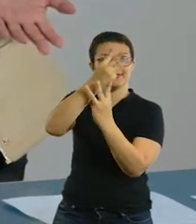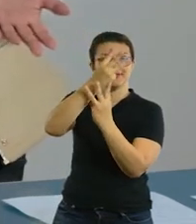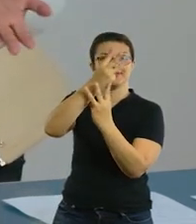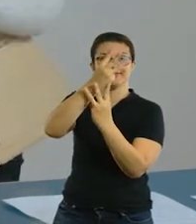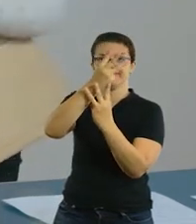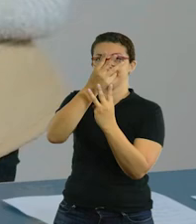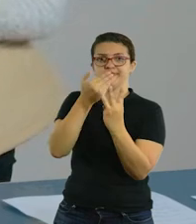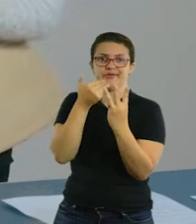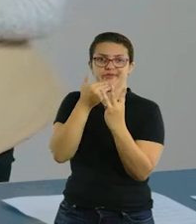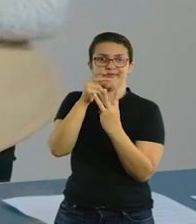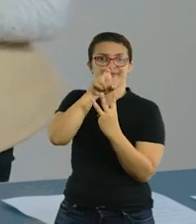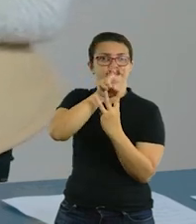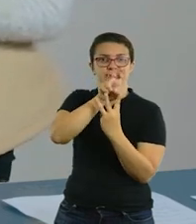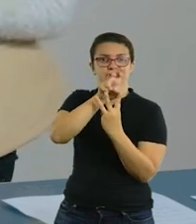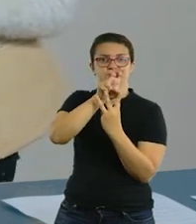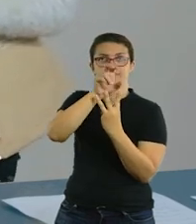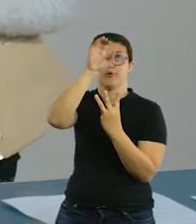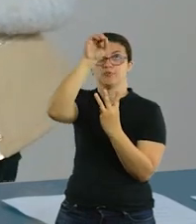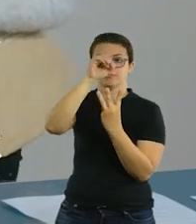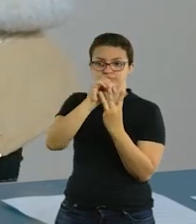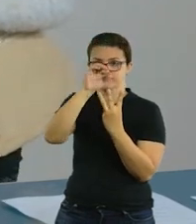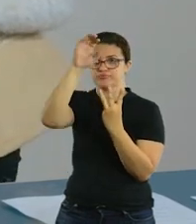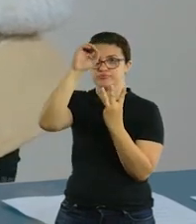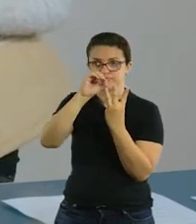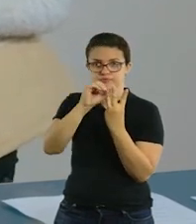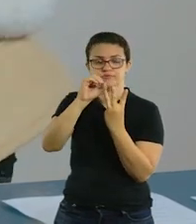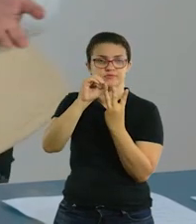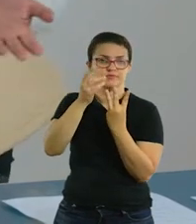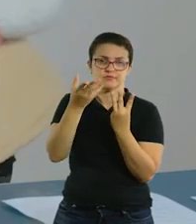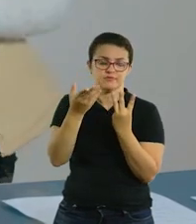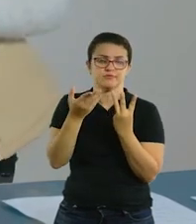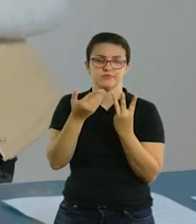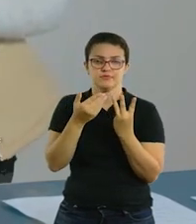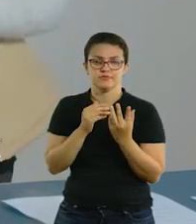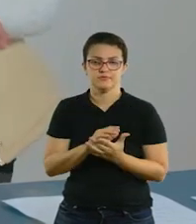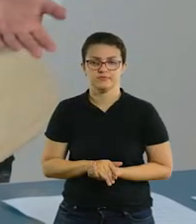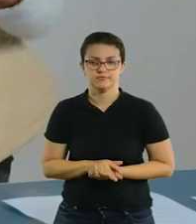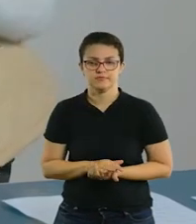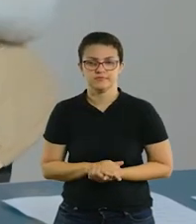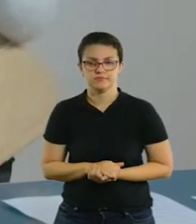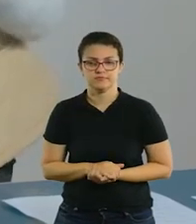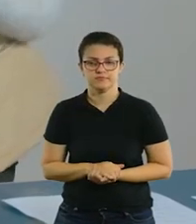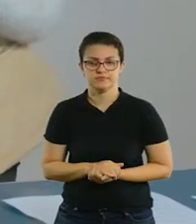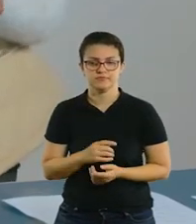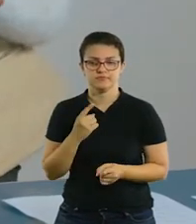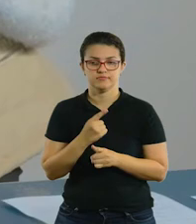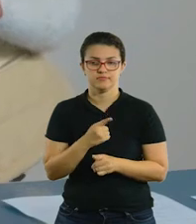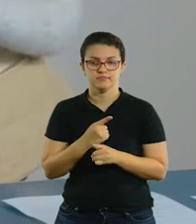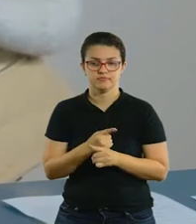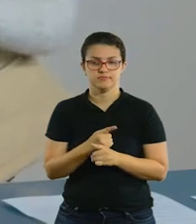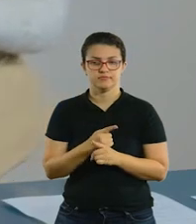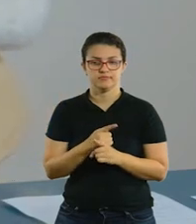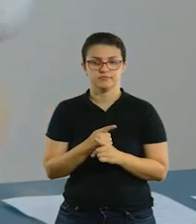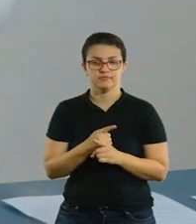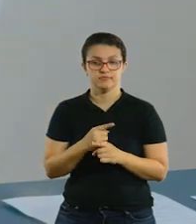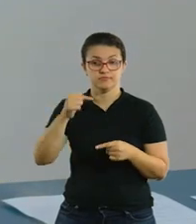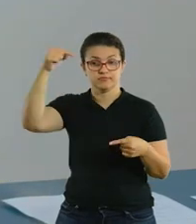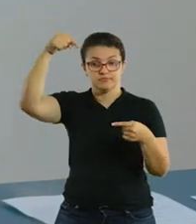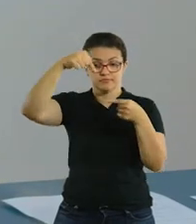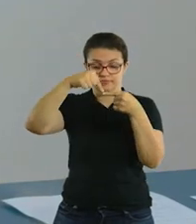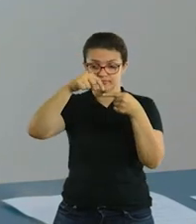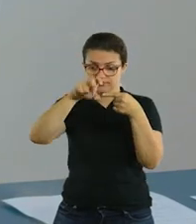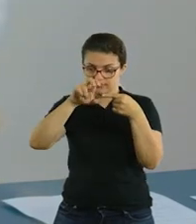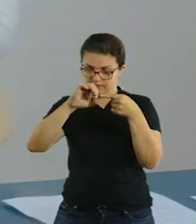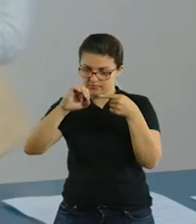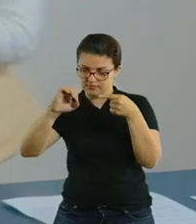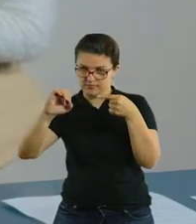Vai dar 5. E depois eu acrescento o zero da dezena e da unidade. Eu vou encontrar o número 500. E aí, preenche